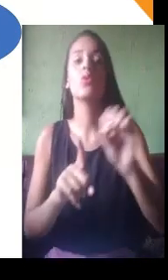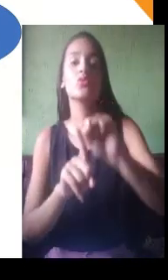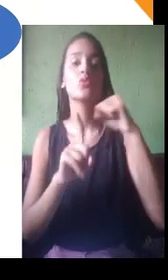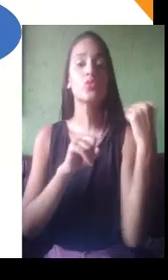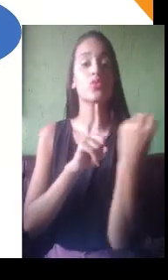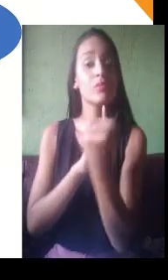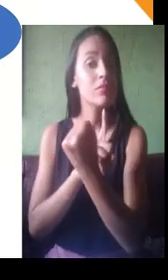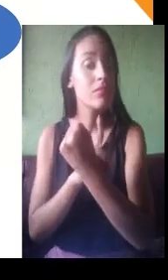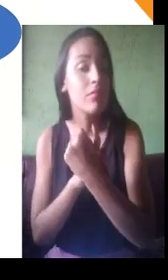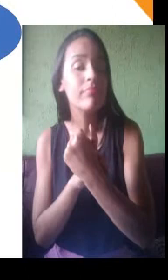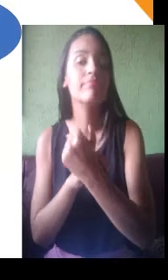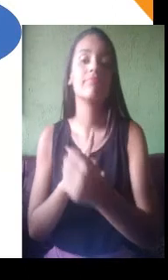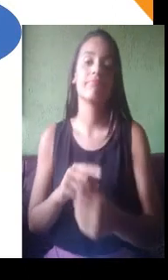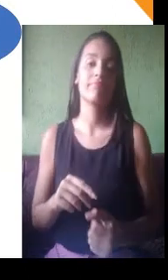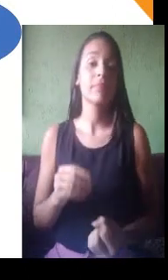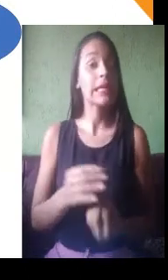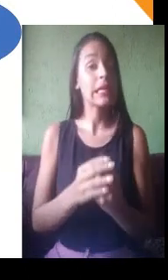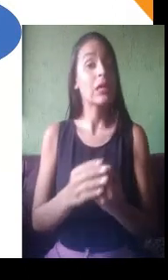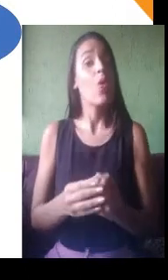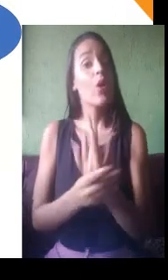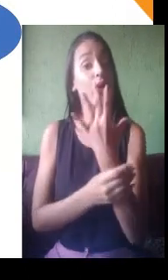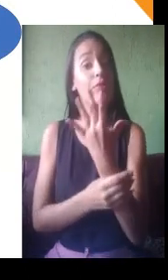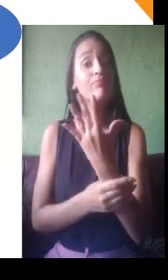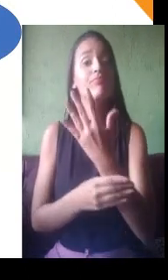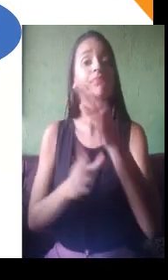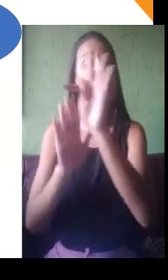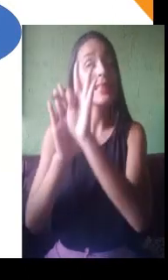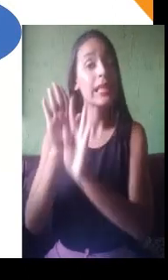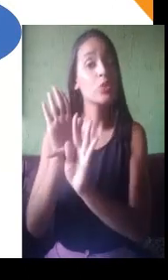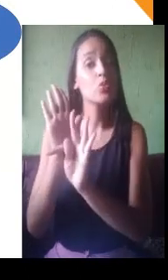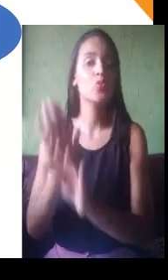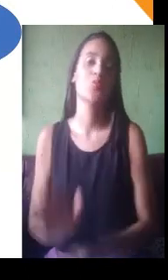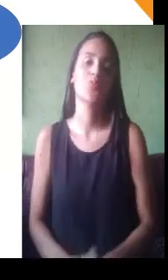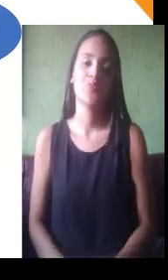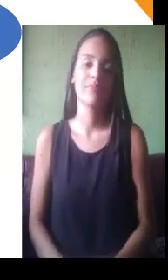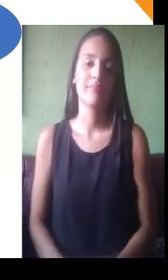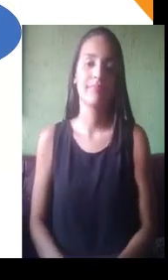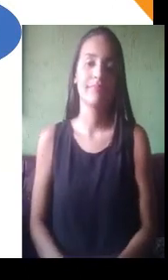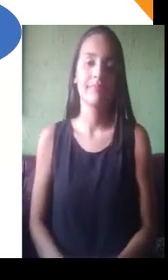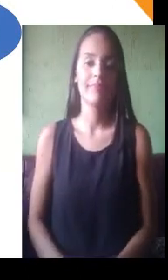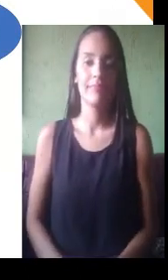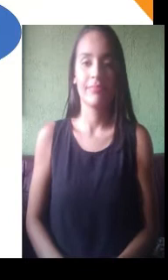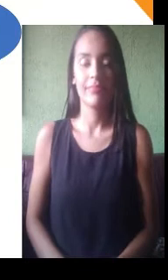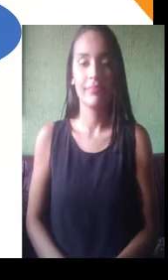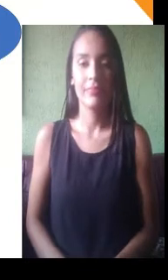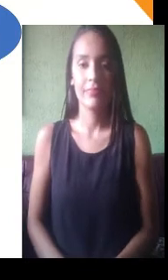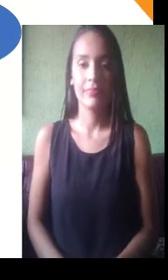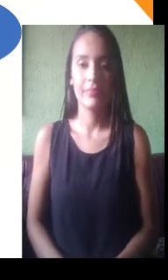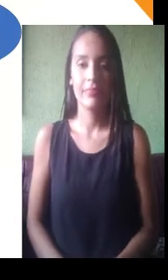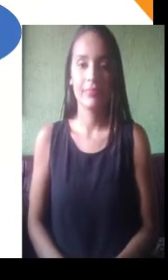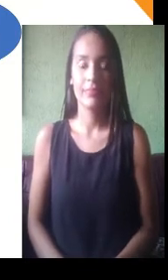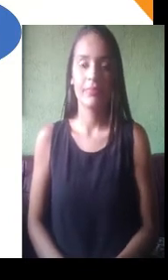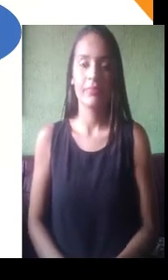tem, de interação social, ele acaba produzindo um texto, ou ele vai em busca de um texto para poder, de